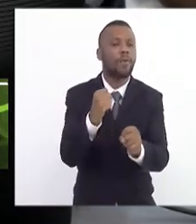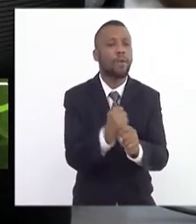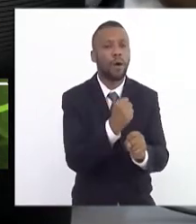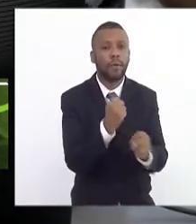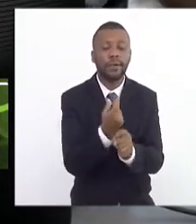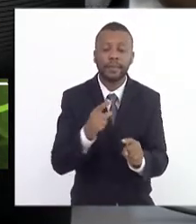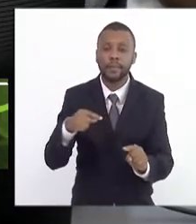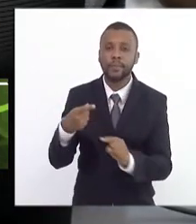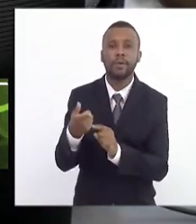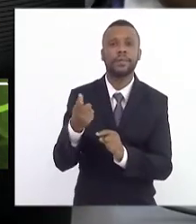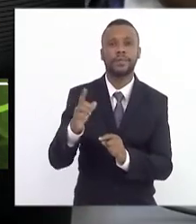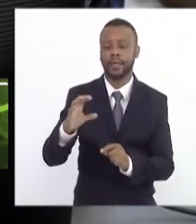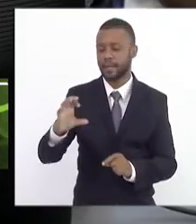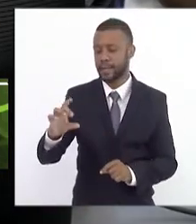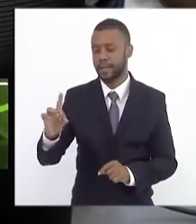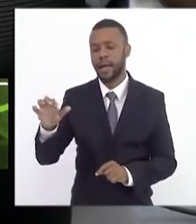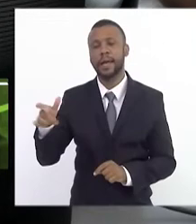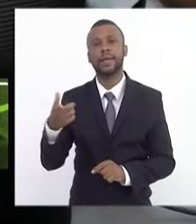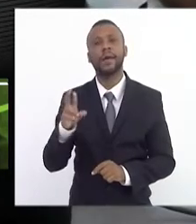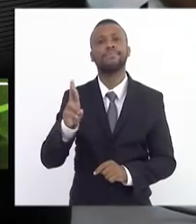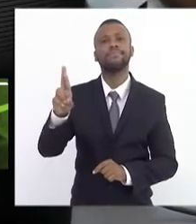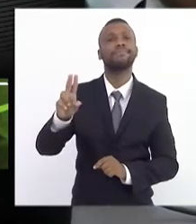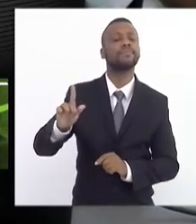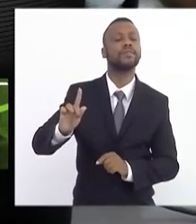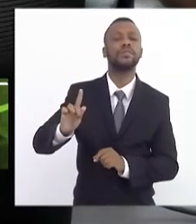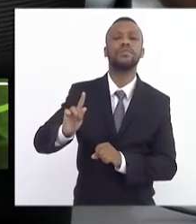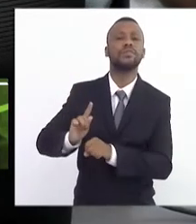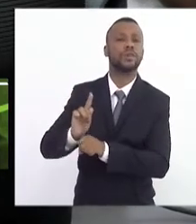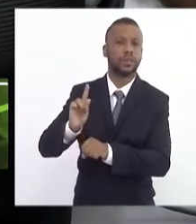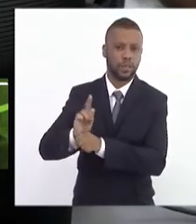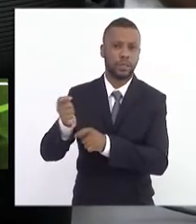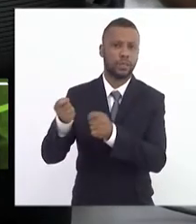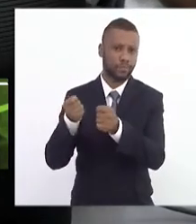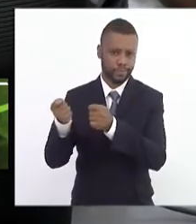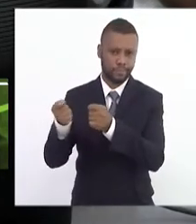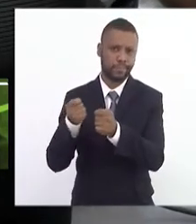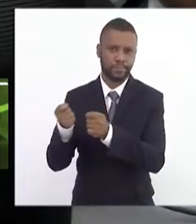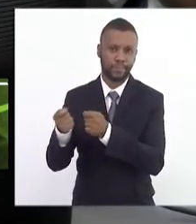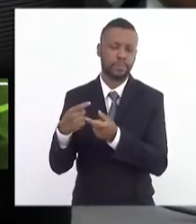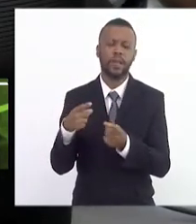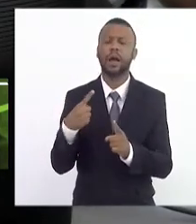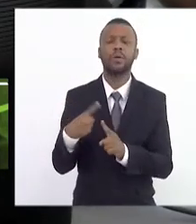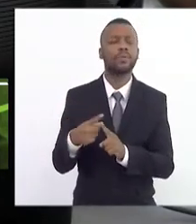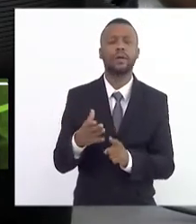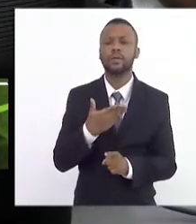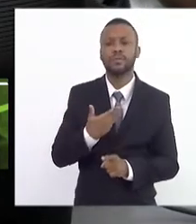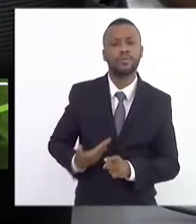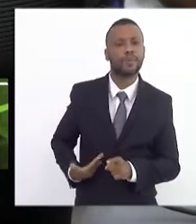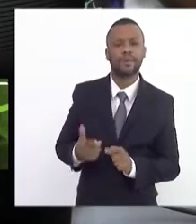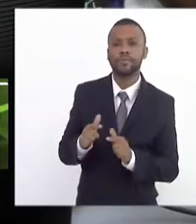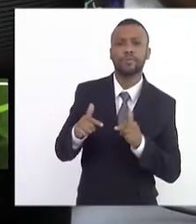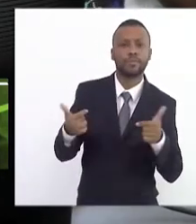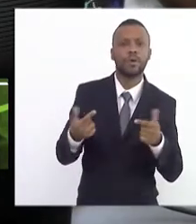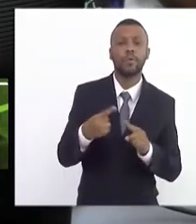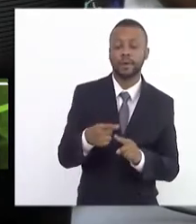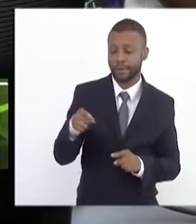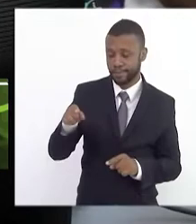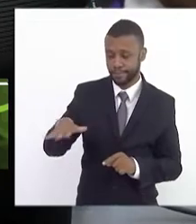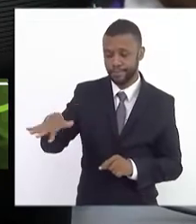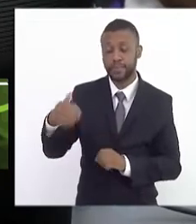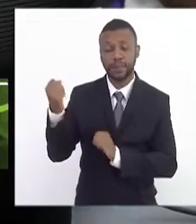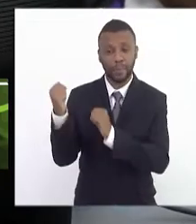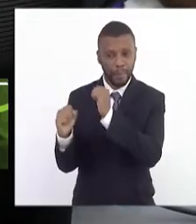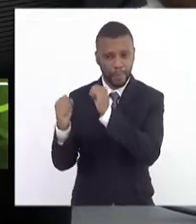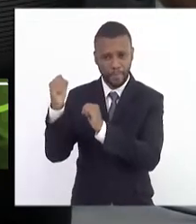geridas pela SEDAI. E por que o governo fazia isso? Porque a SEDAI era uma